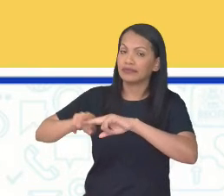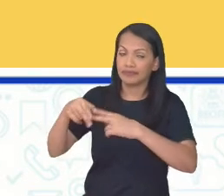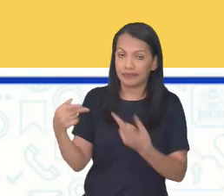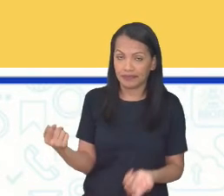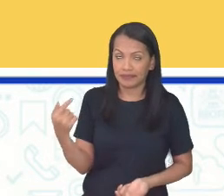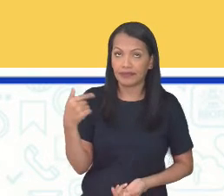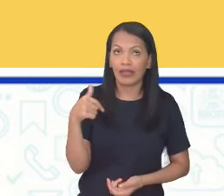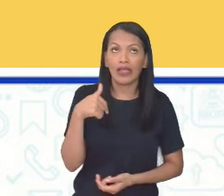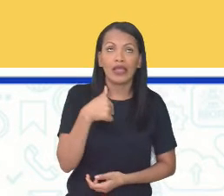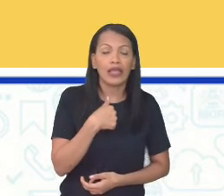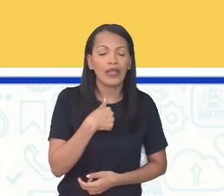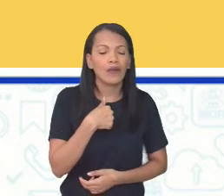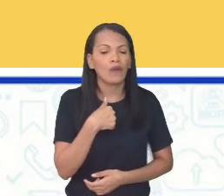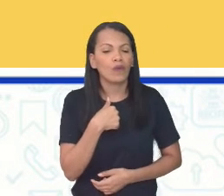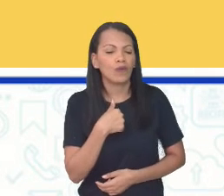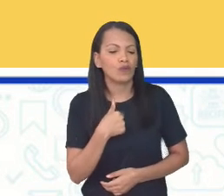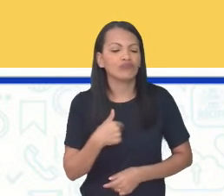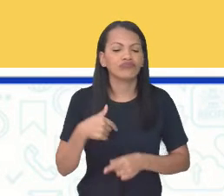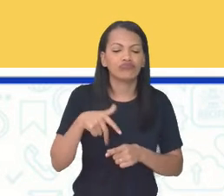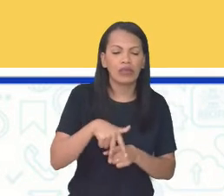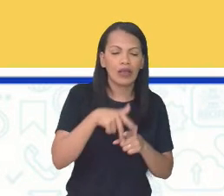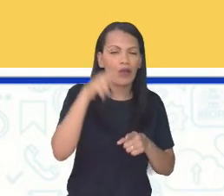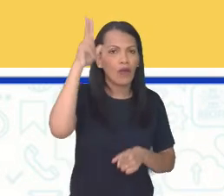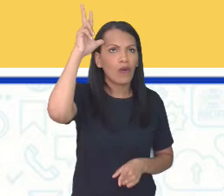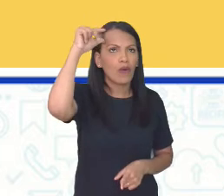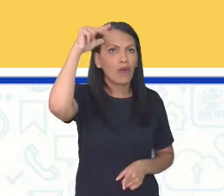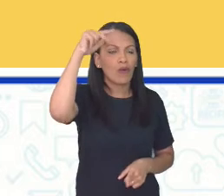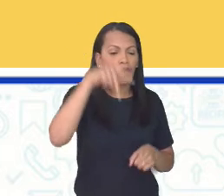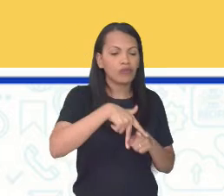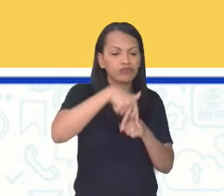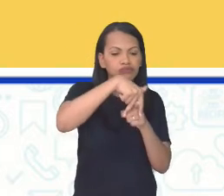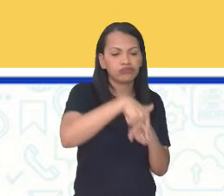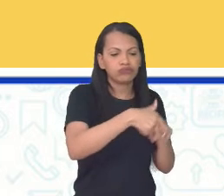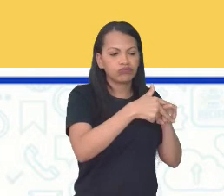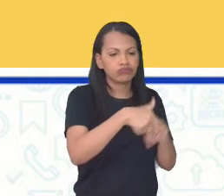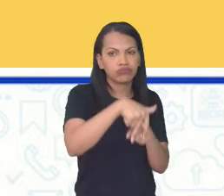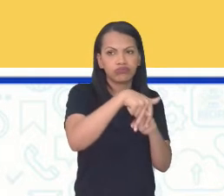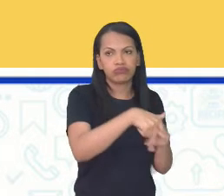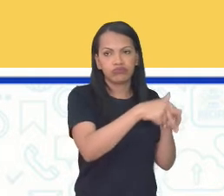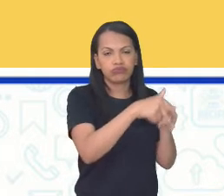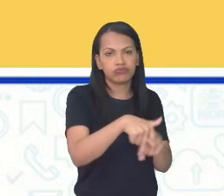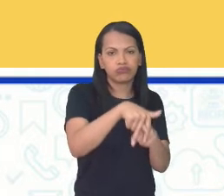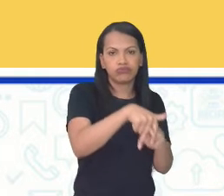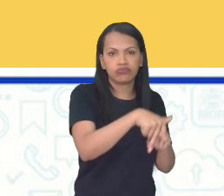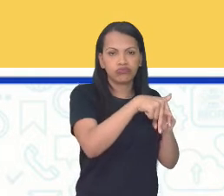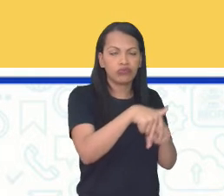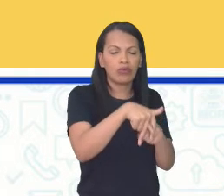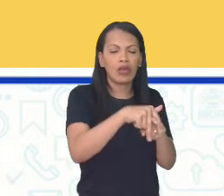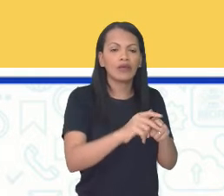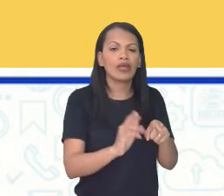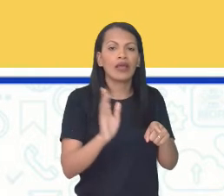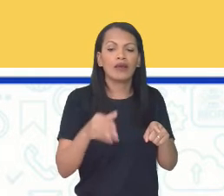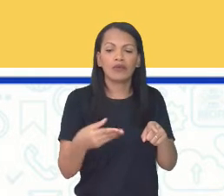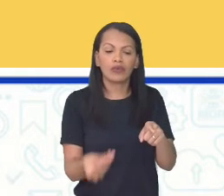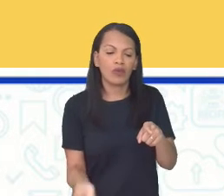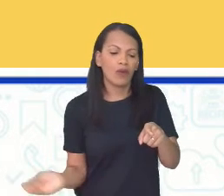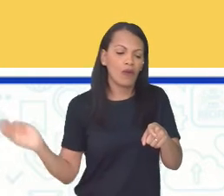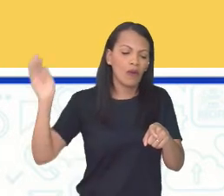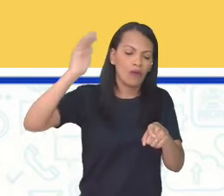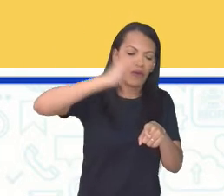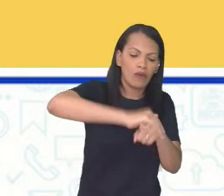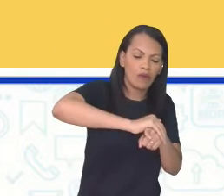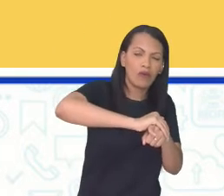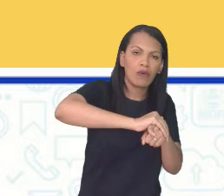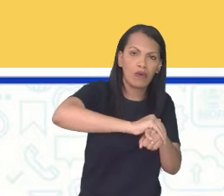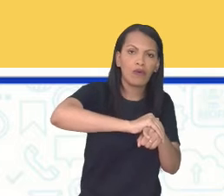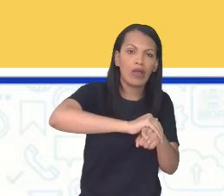eu andei em um cavalo sem sela, eu estou falando da cela com S, não é? Então, o mesmo